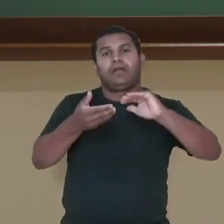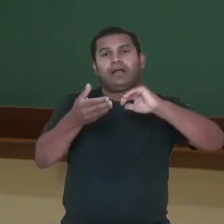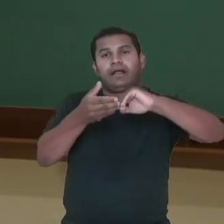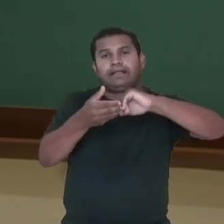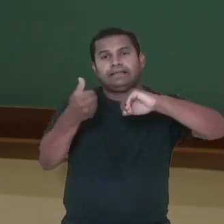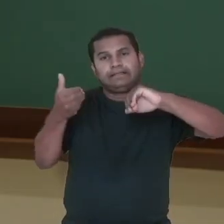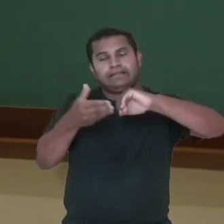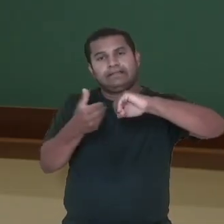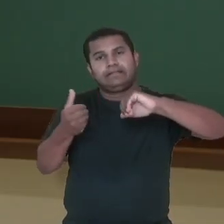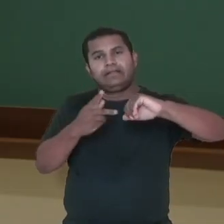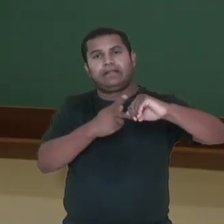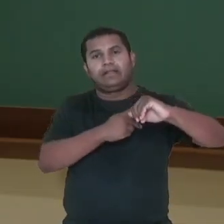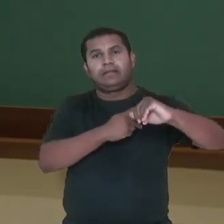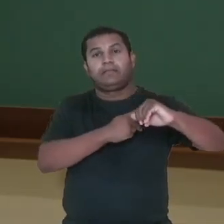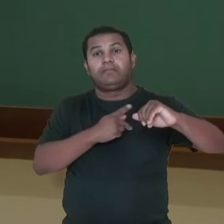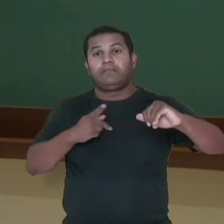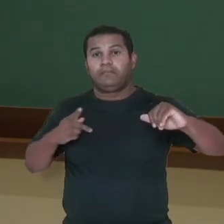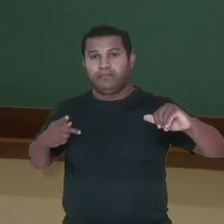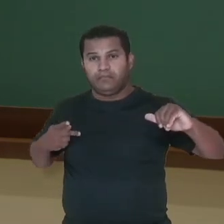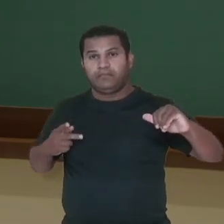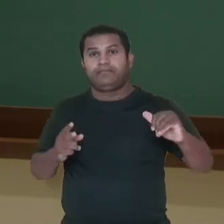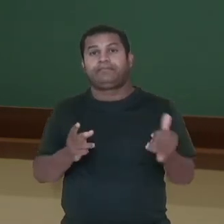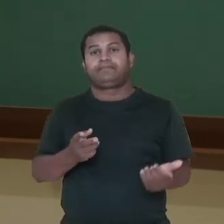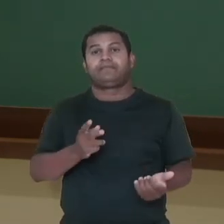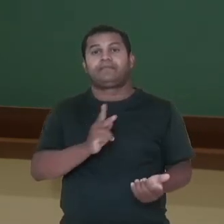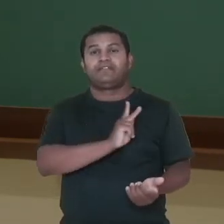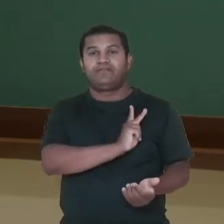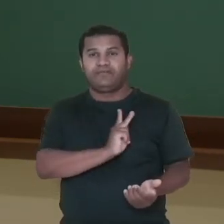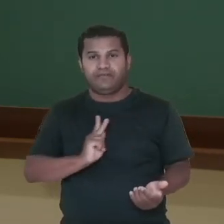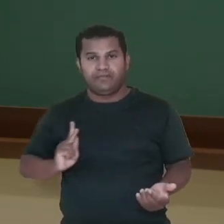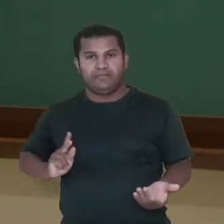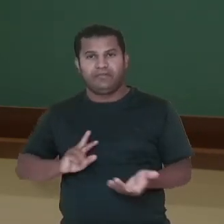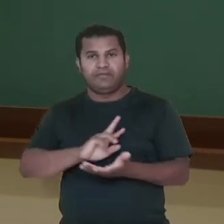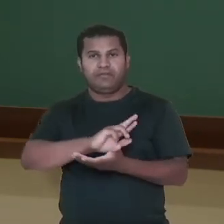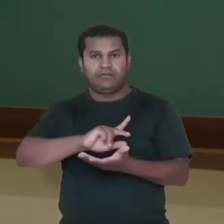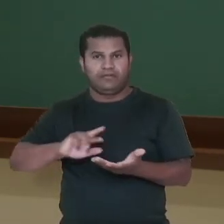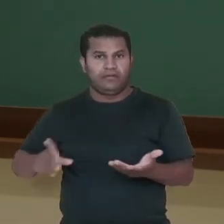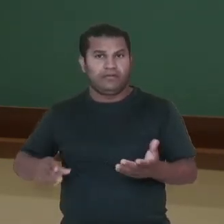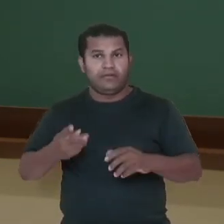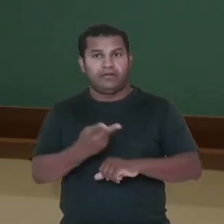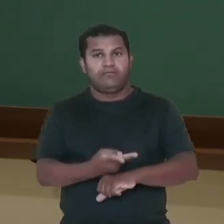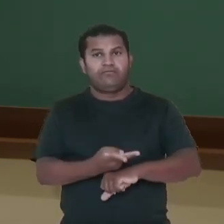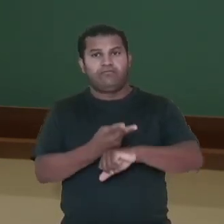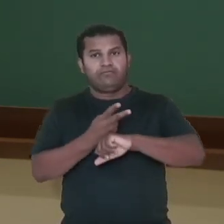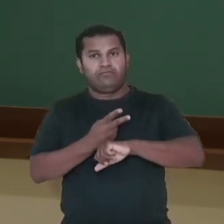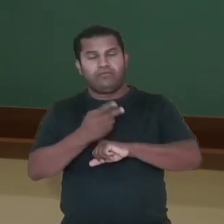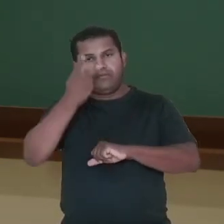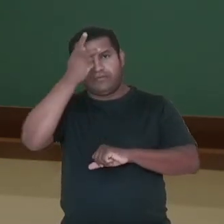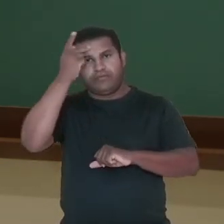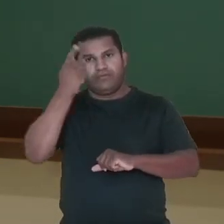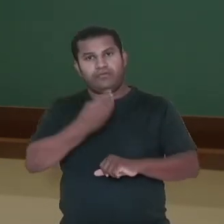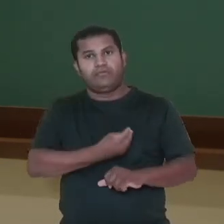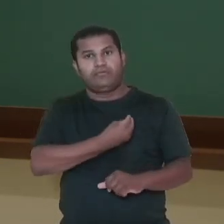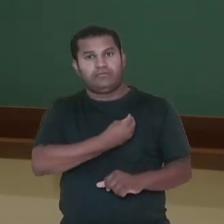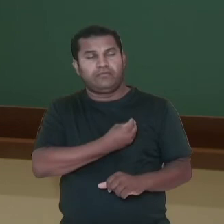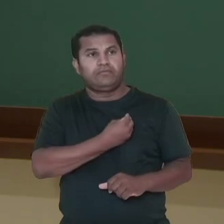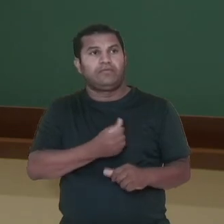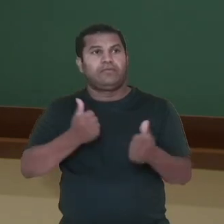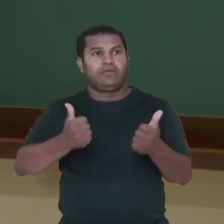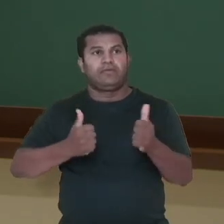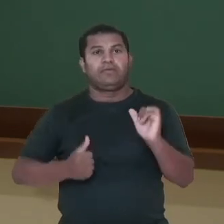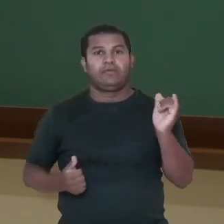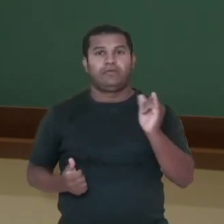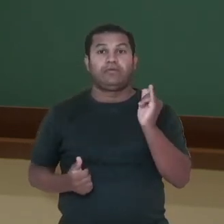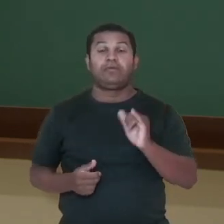identificados. E os cromossomos homólogos é aquilo que a gente falou. Você sempre herda um do teu pai e um da tua mãe, eles são homólogos, eles